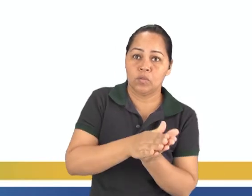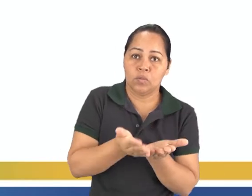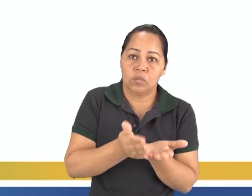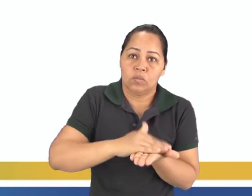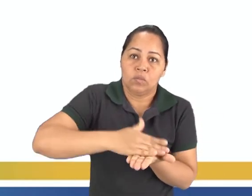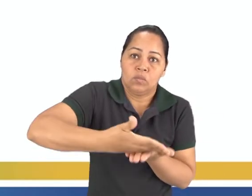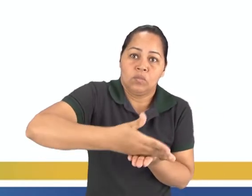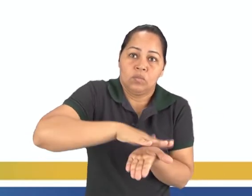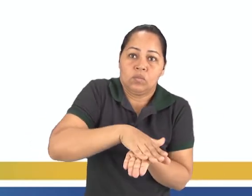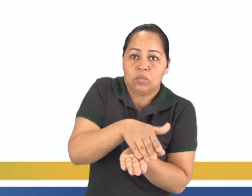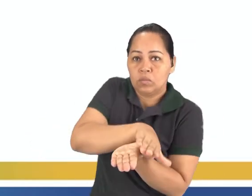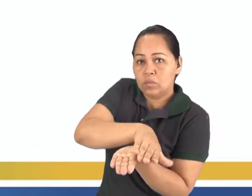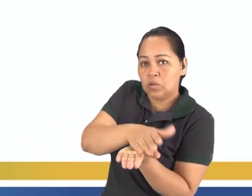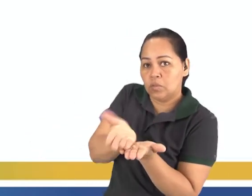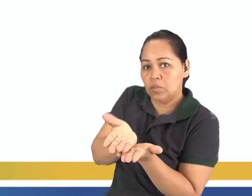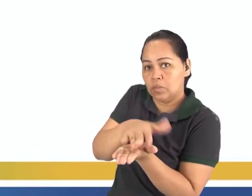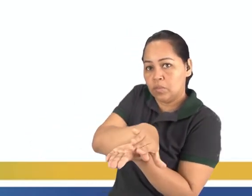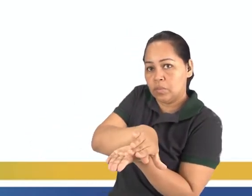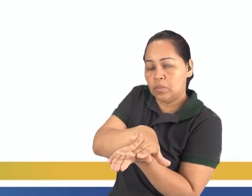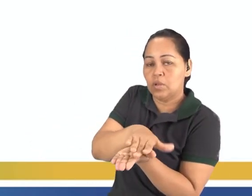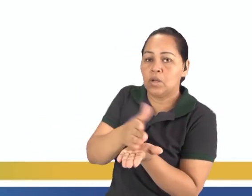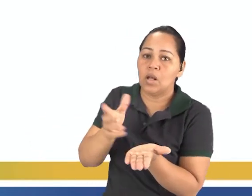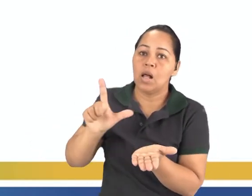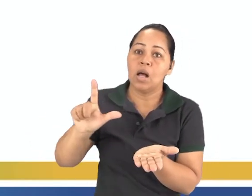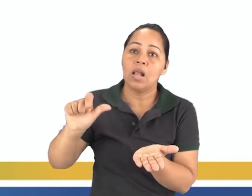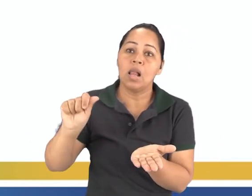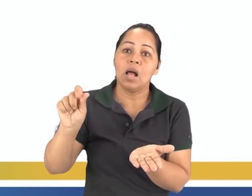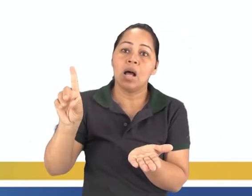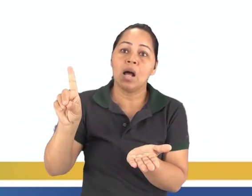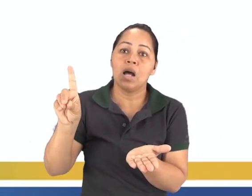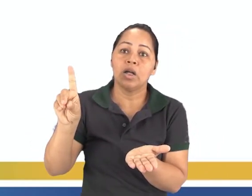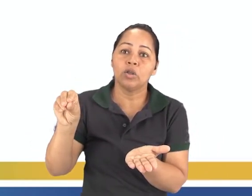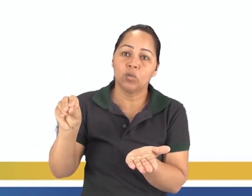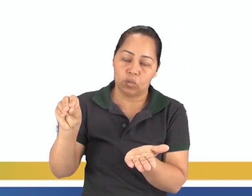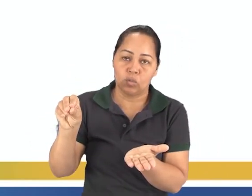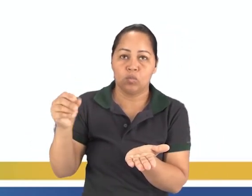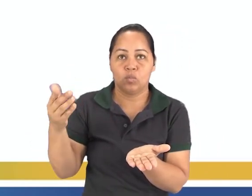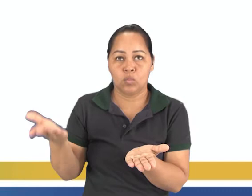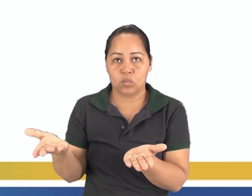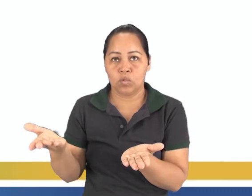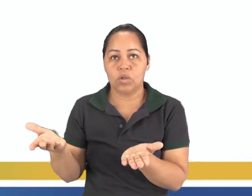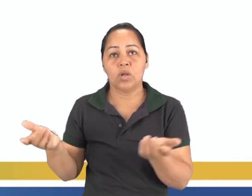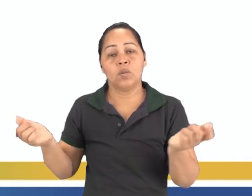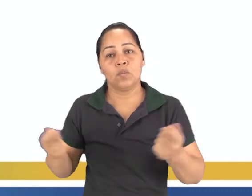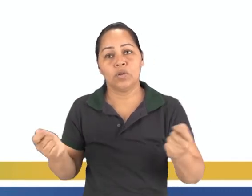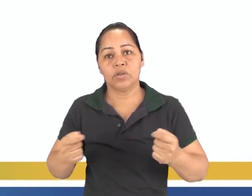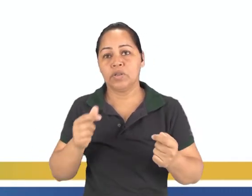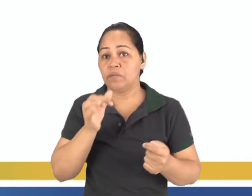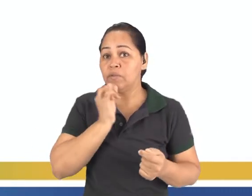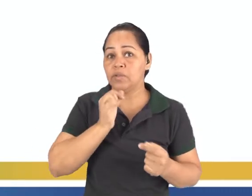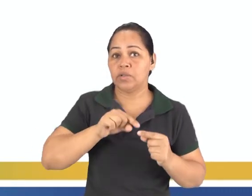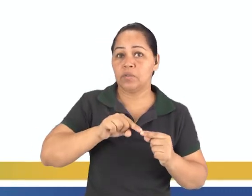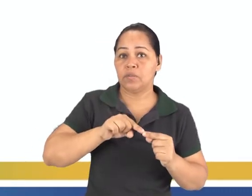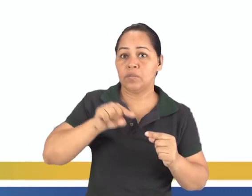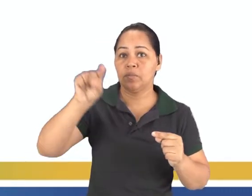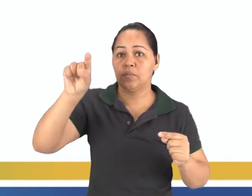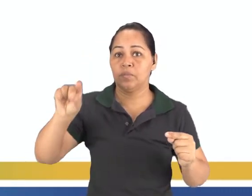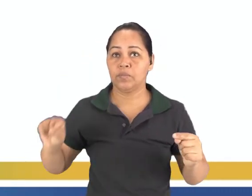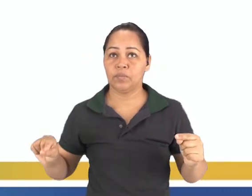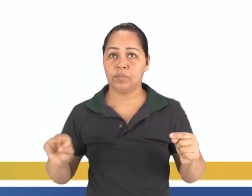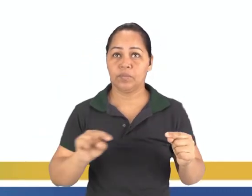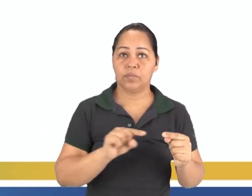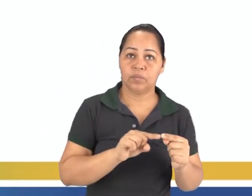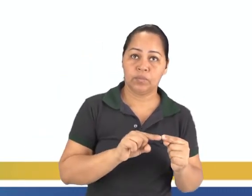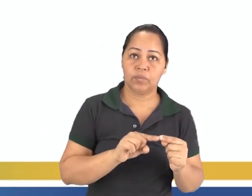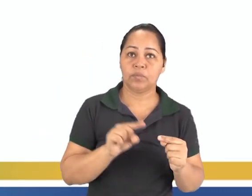triângulo equilátero, existem 3 simetrias de reflexão, ou seja, 3 eixos de simetria. Observe aí